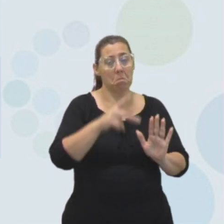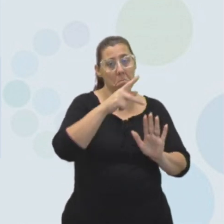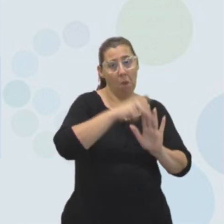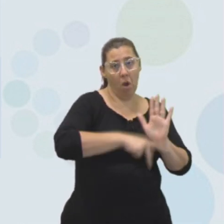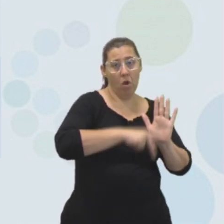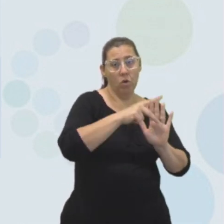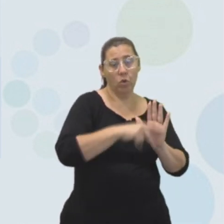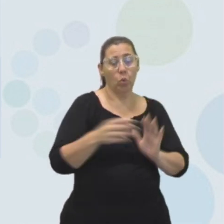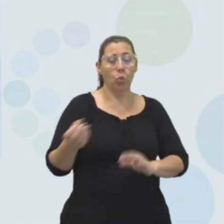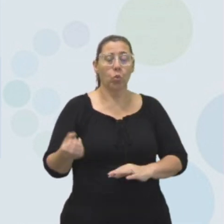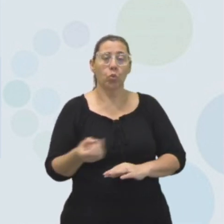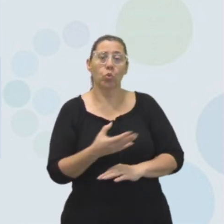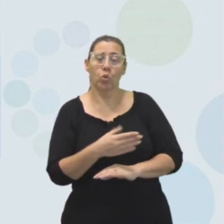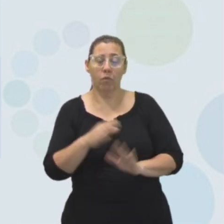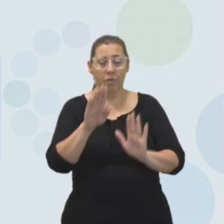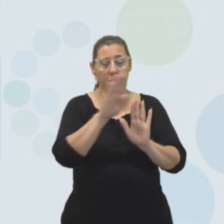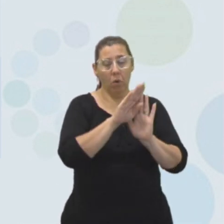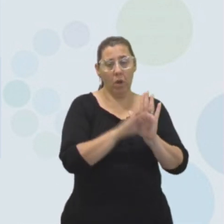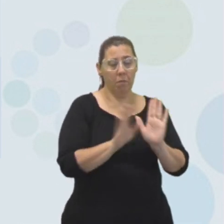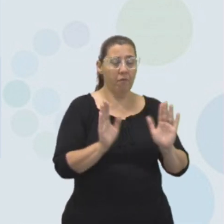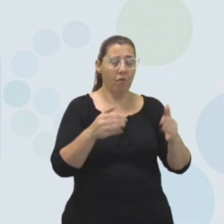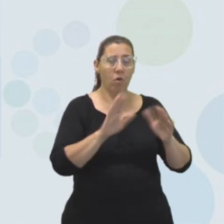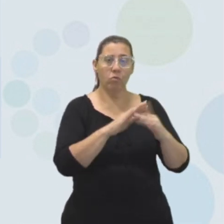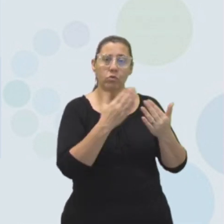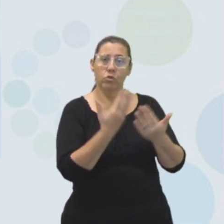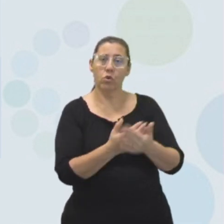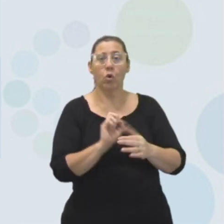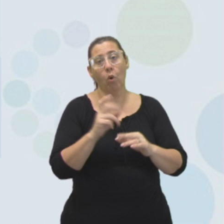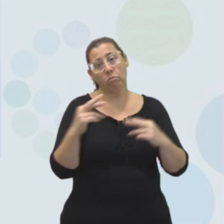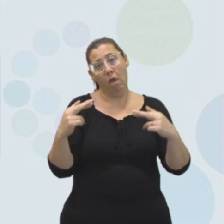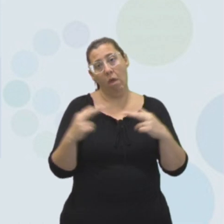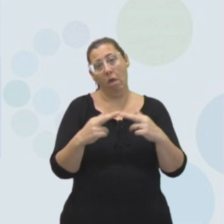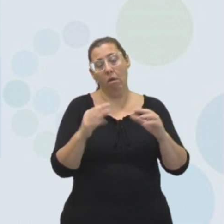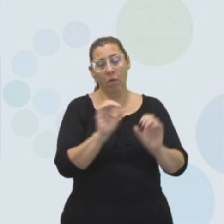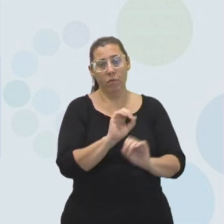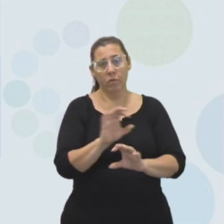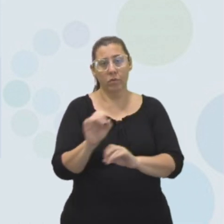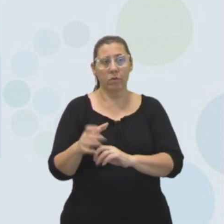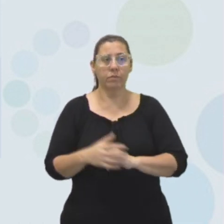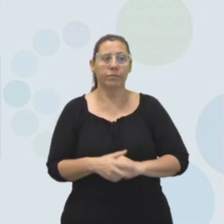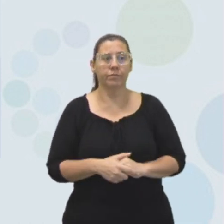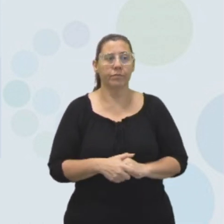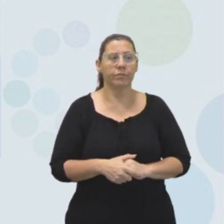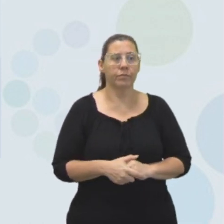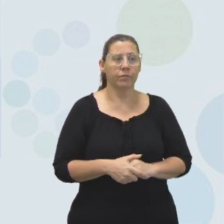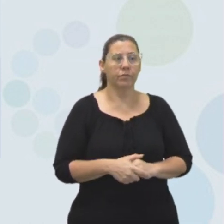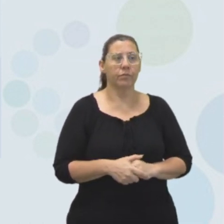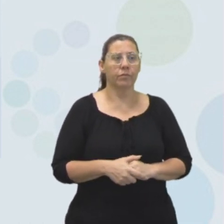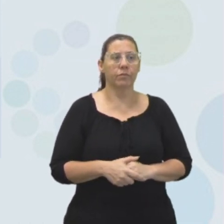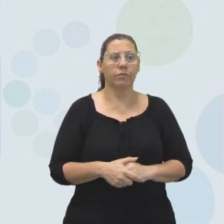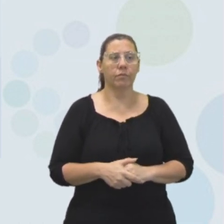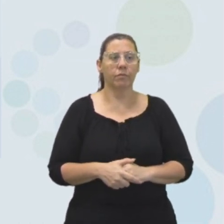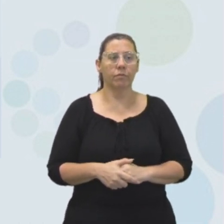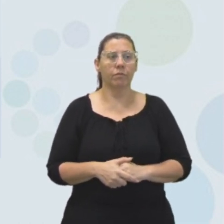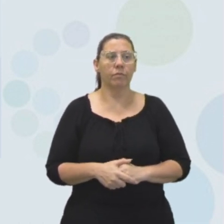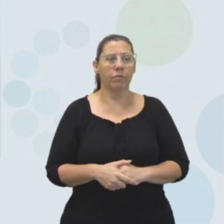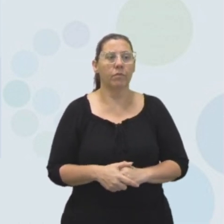programa específico da escola ou da rede de ensino. O vídeo de produção como